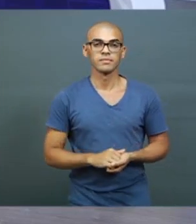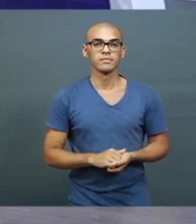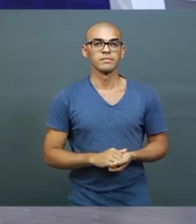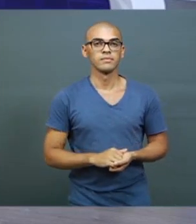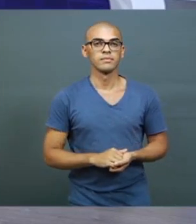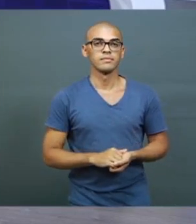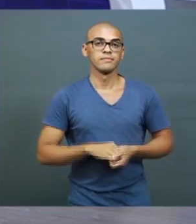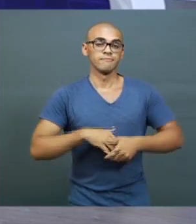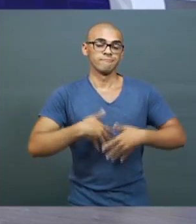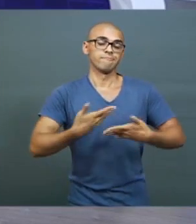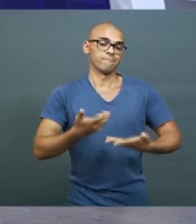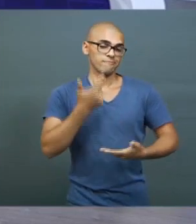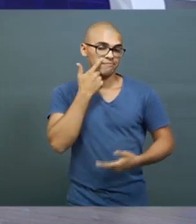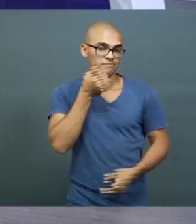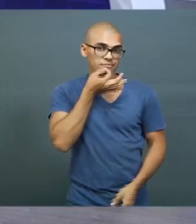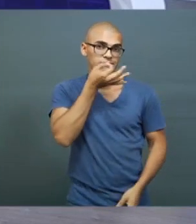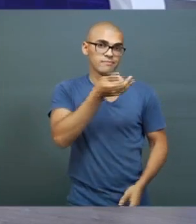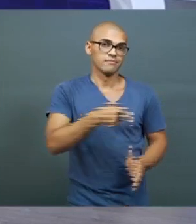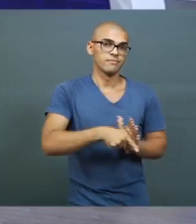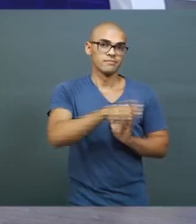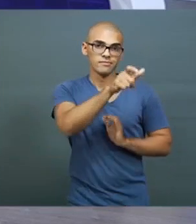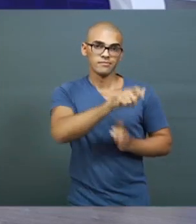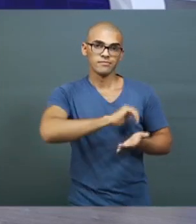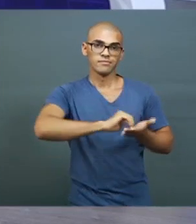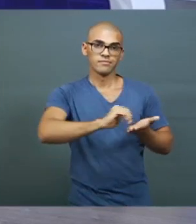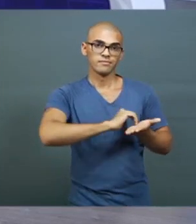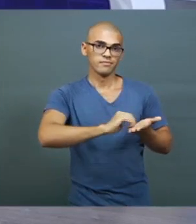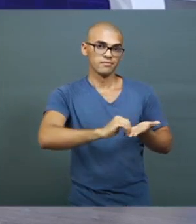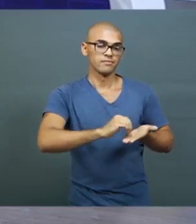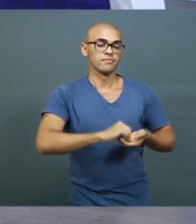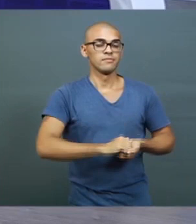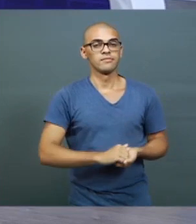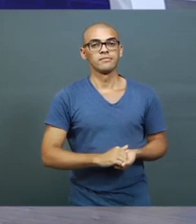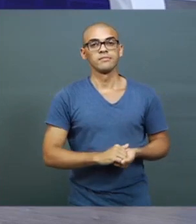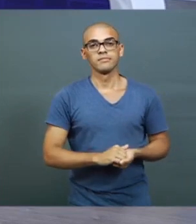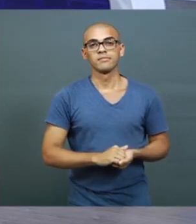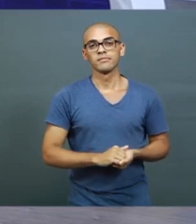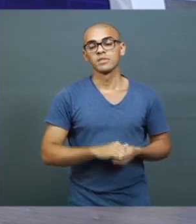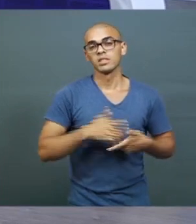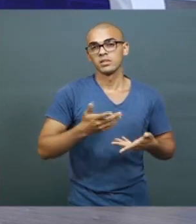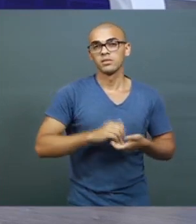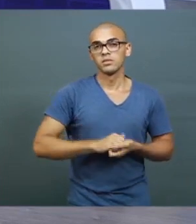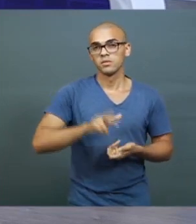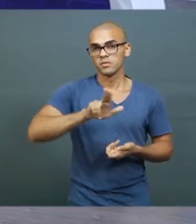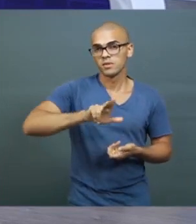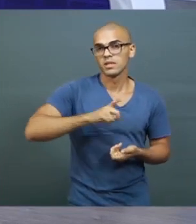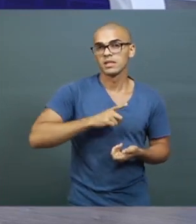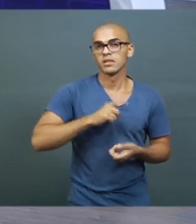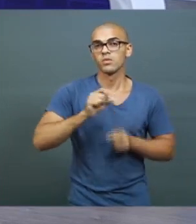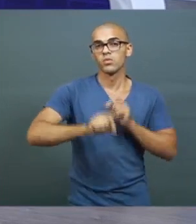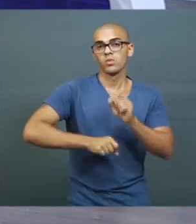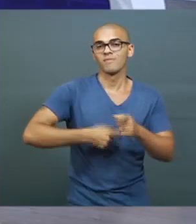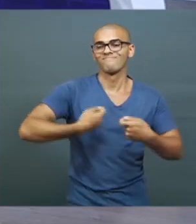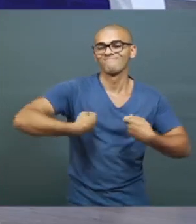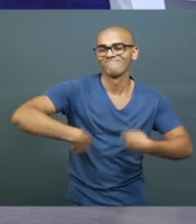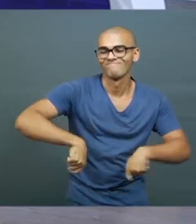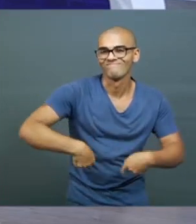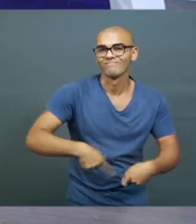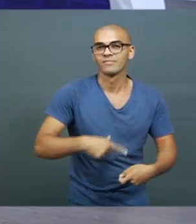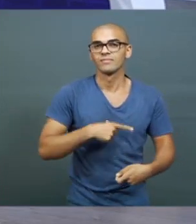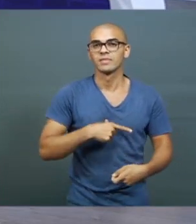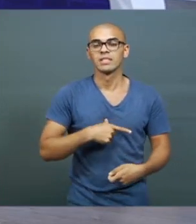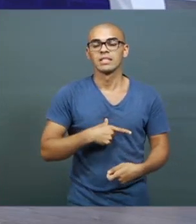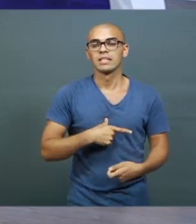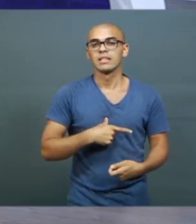Bom, está aí o depoimento da secretária de Cultura. Uberlândia ainda tem essa necessidade, como o Carlos citou, de ter apenas um teatro, o